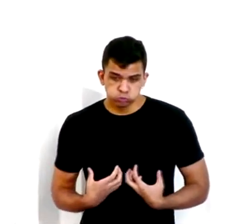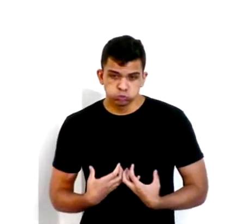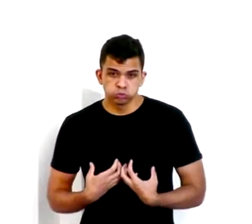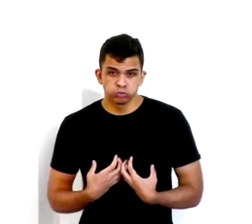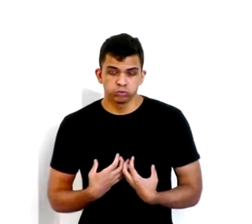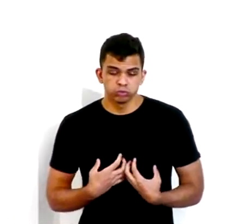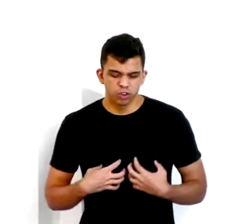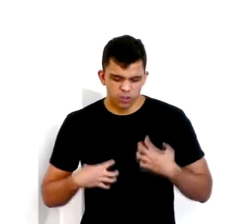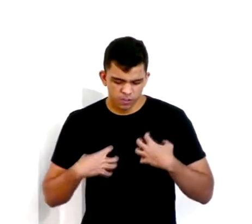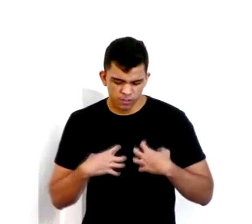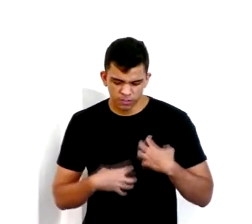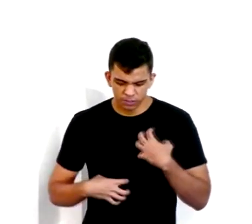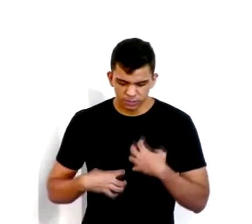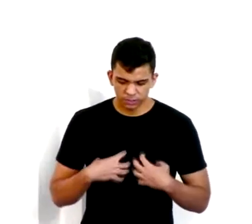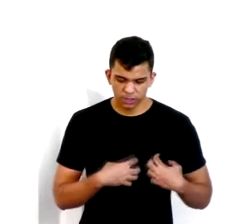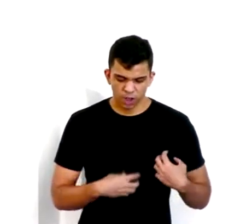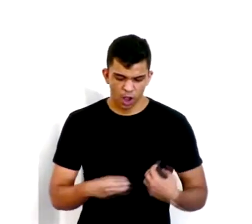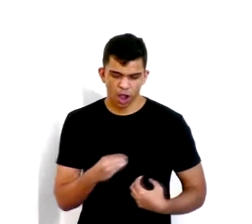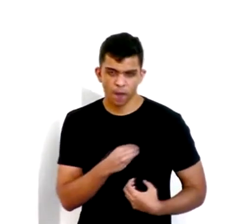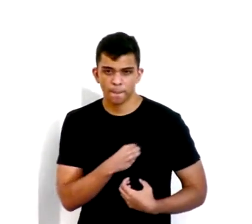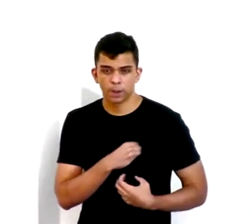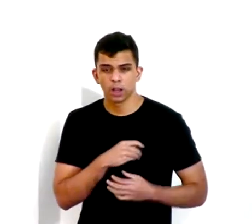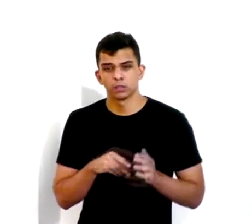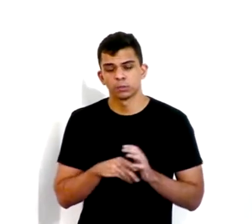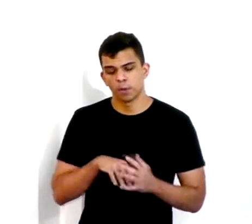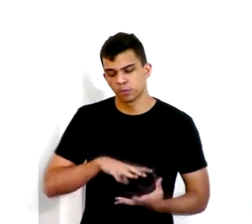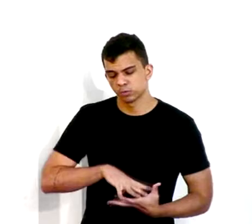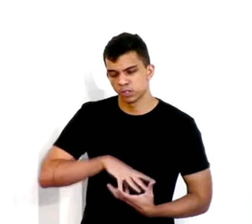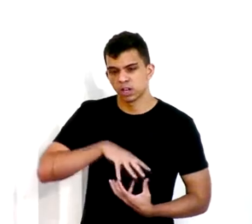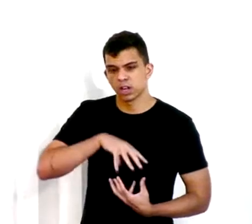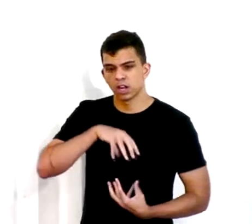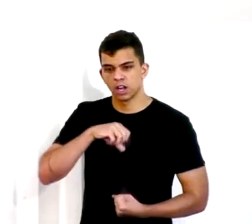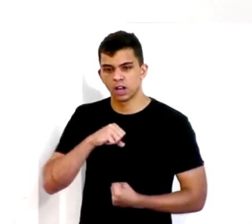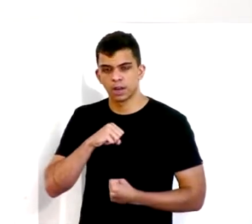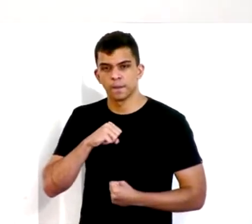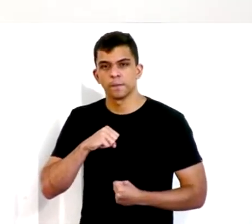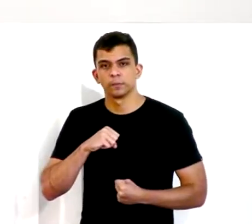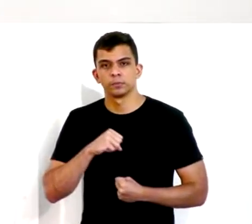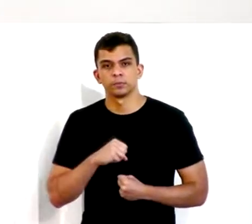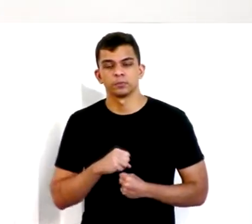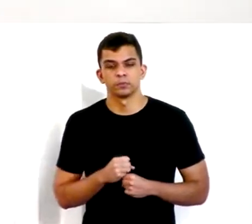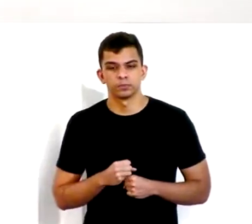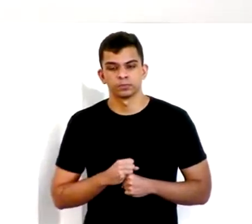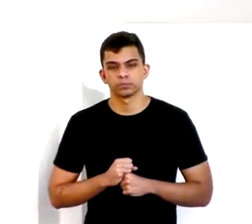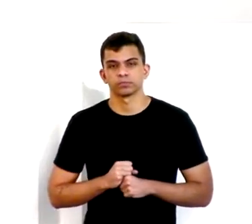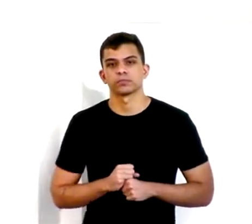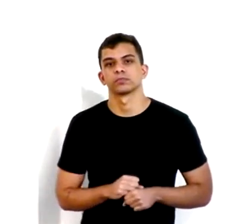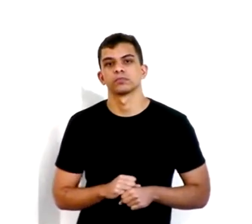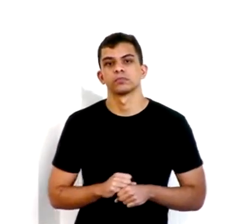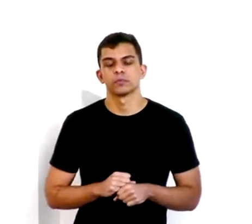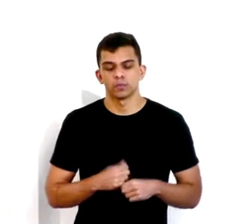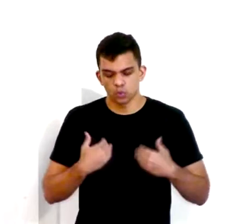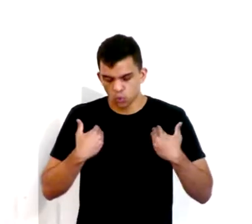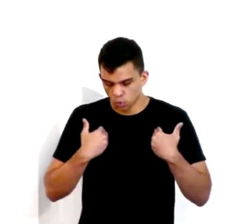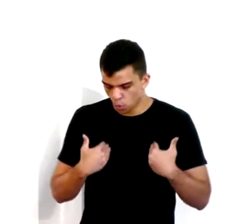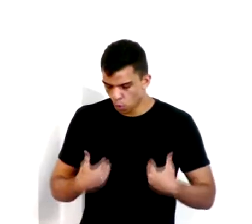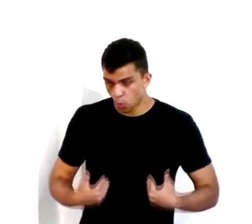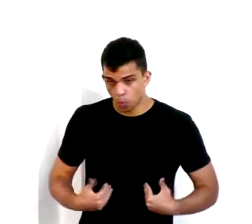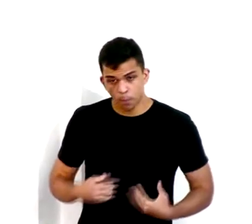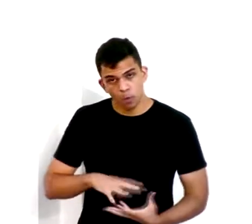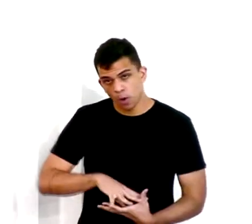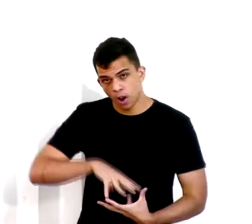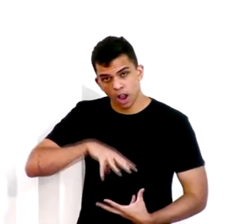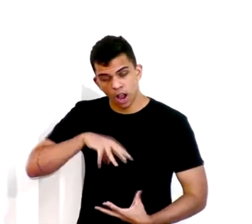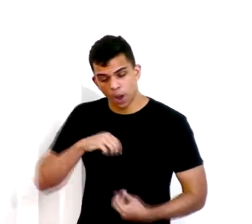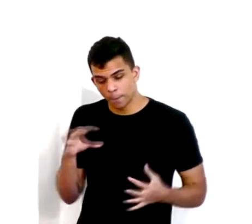corpo. O pecado da alma alcança o corpo, pois nós somos uma unidade de corpo e alma.